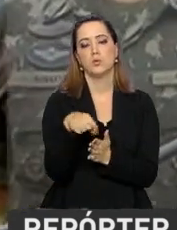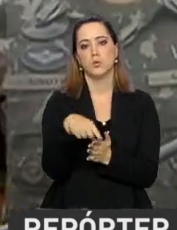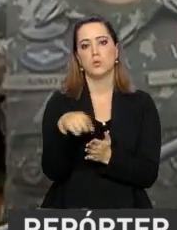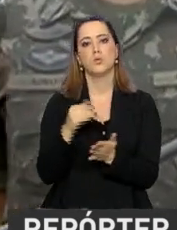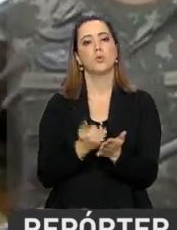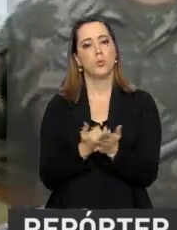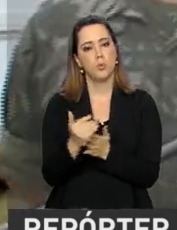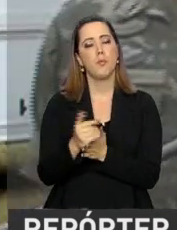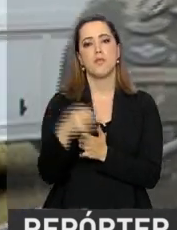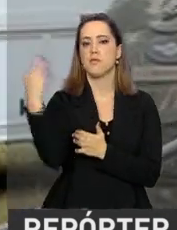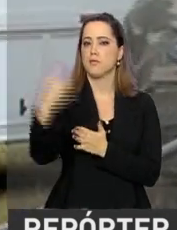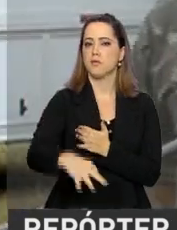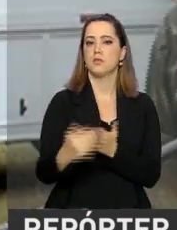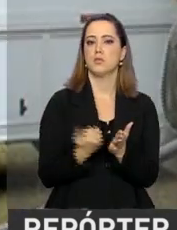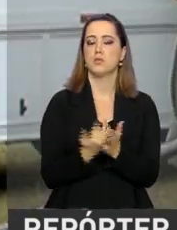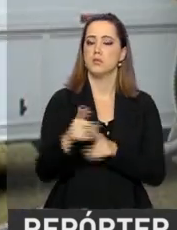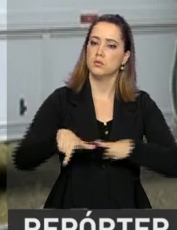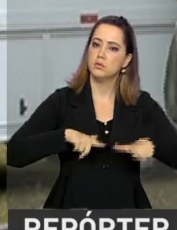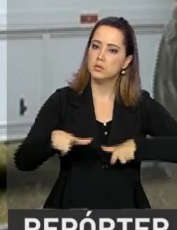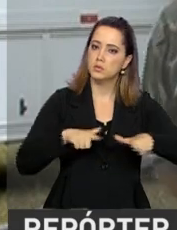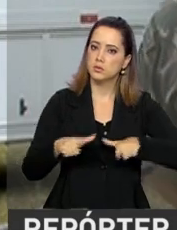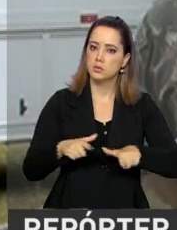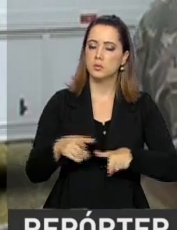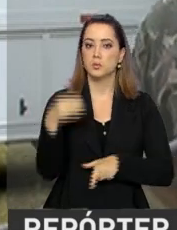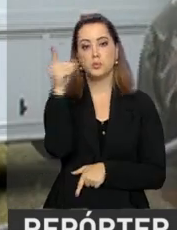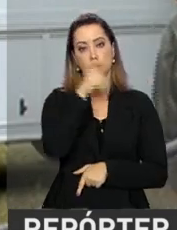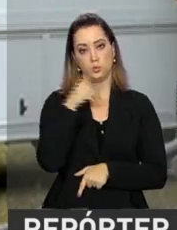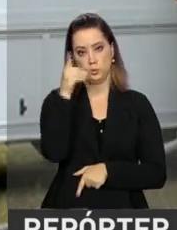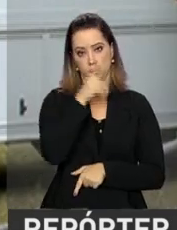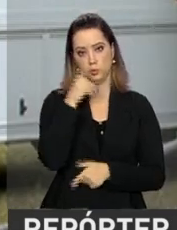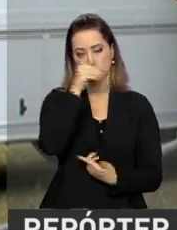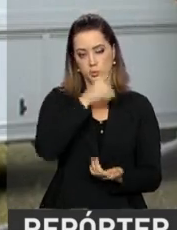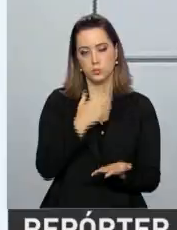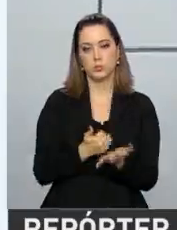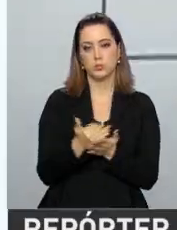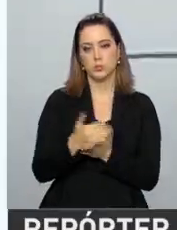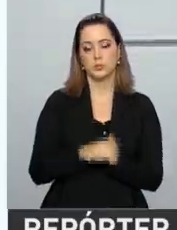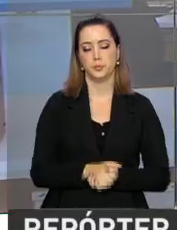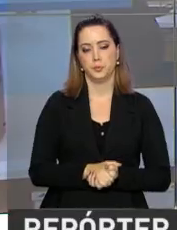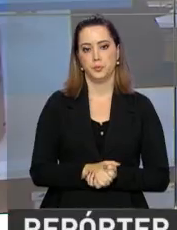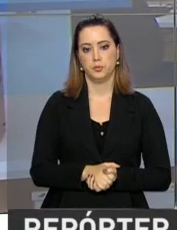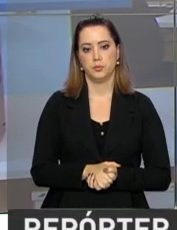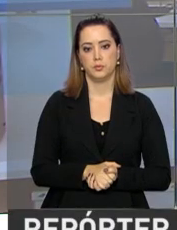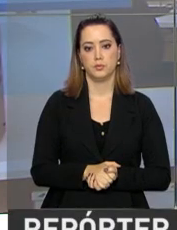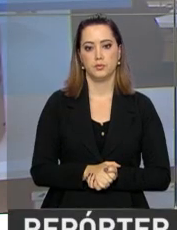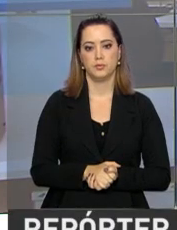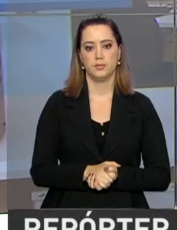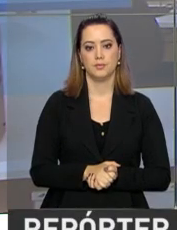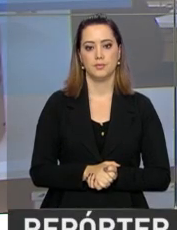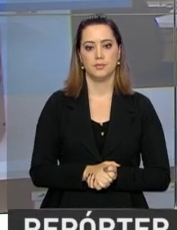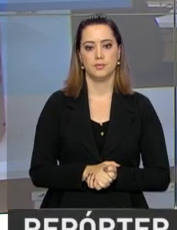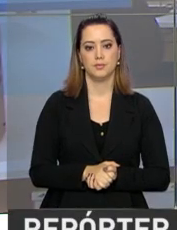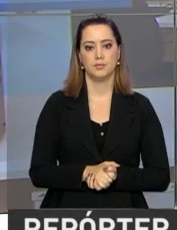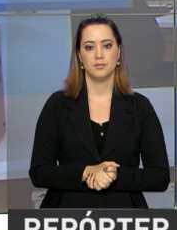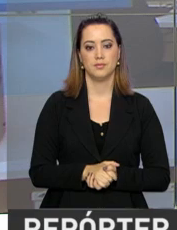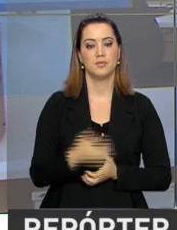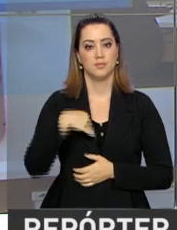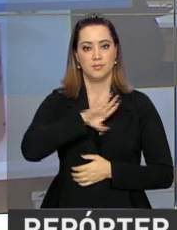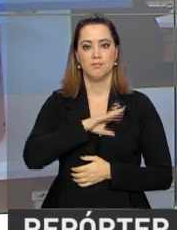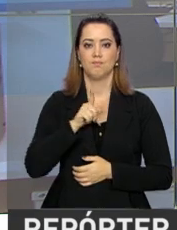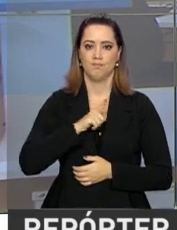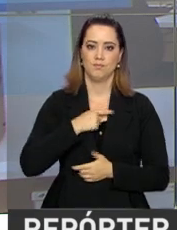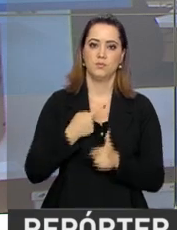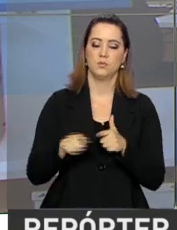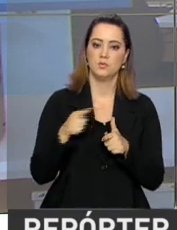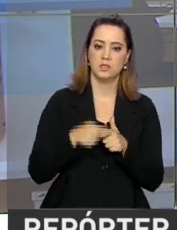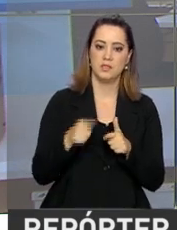passam oficialmente a ser exercidas a partir do próximo domingo. O ministro Bom, tivemos um problema. Nós